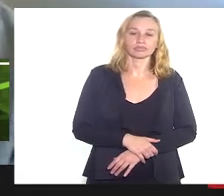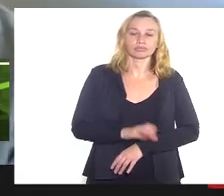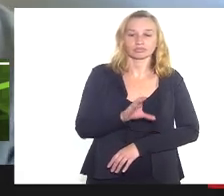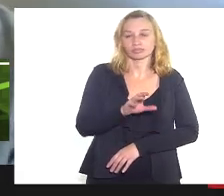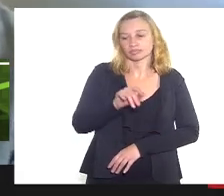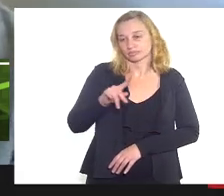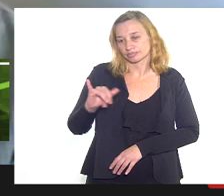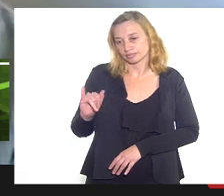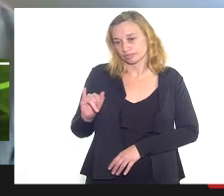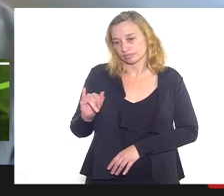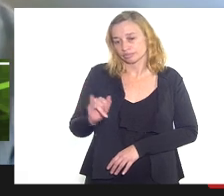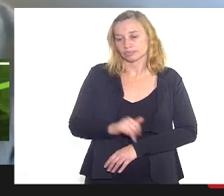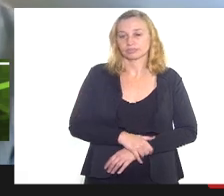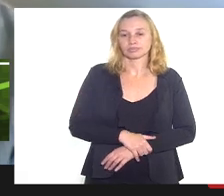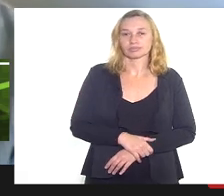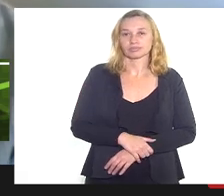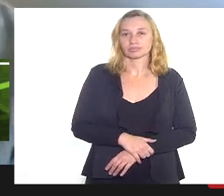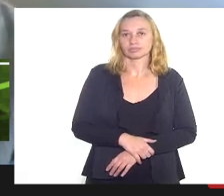CPI,